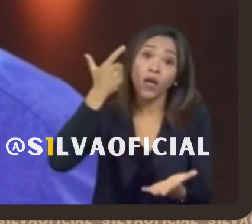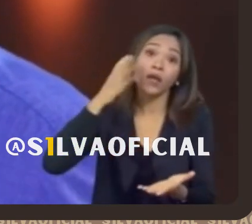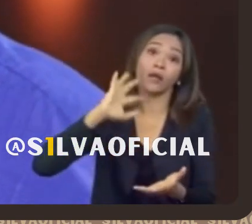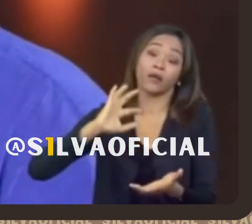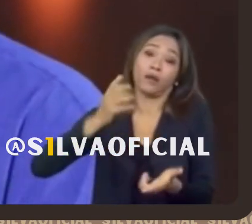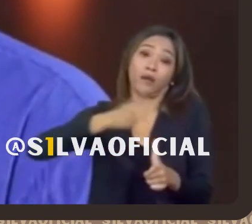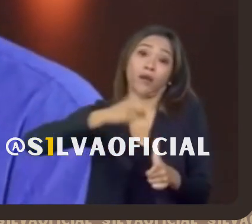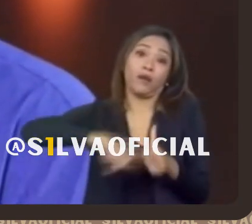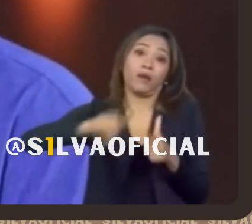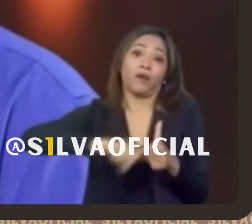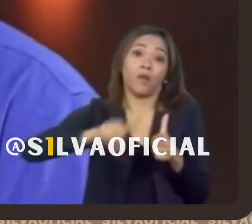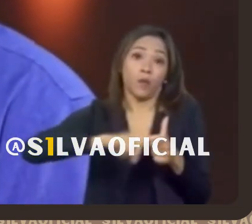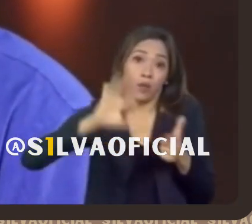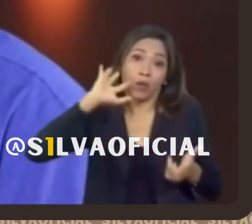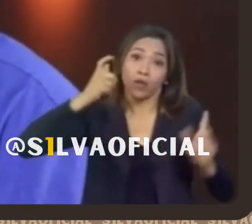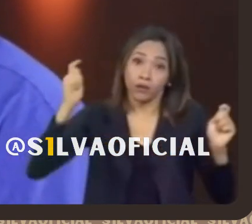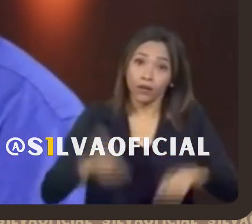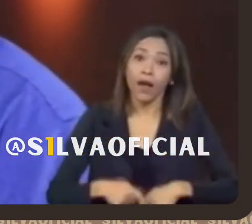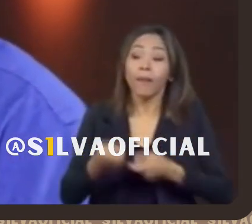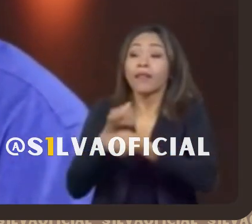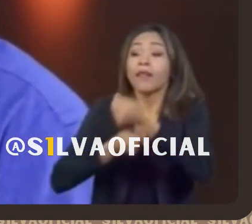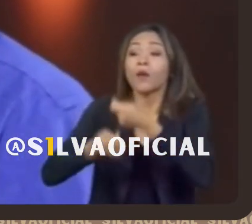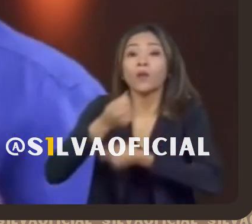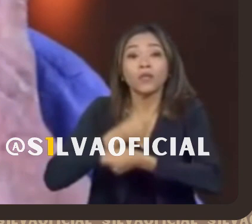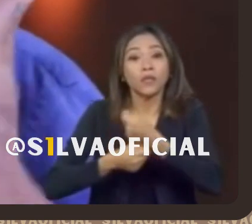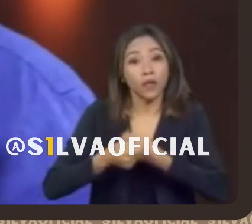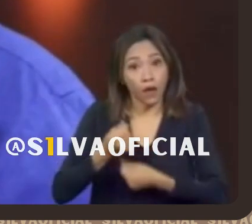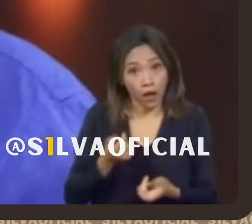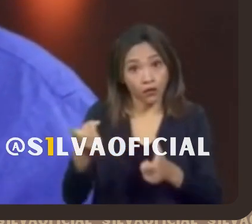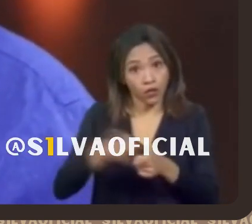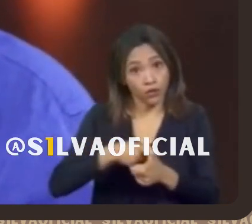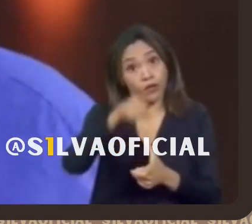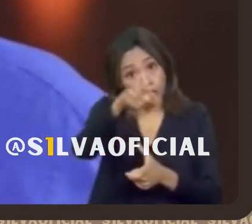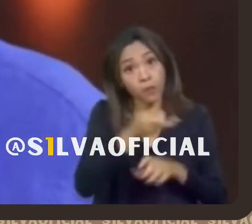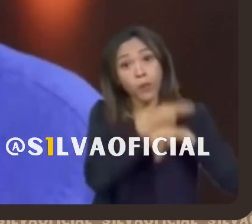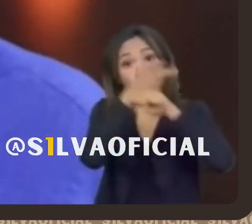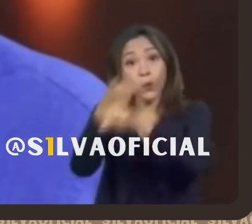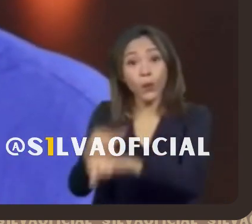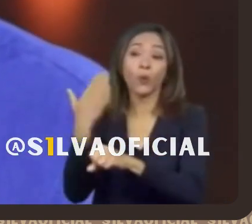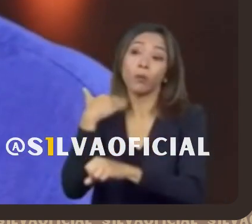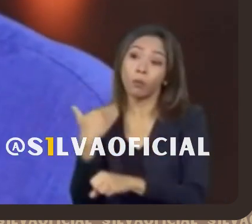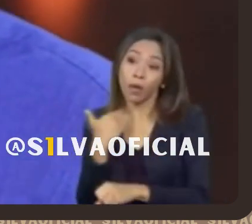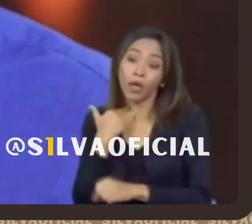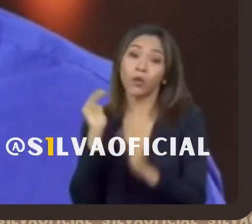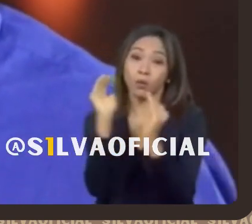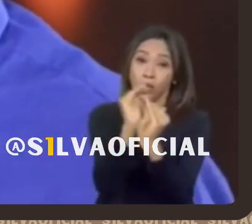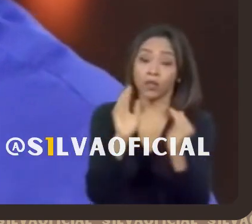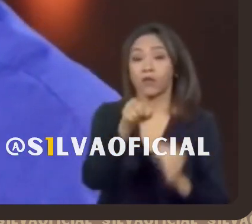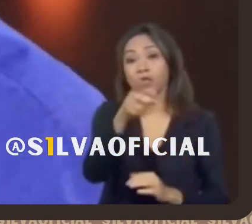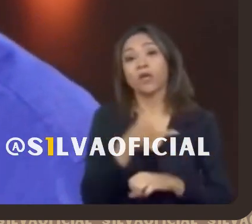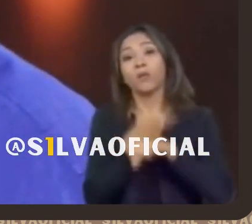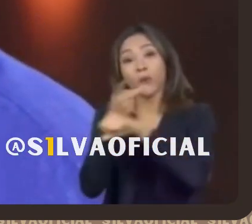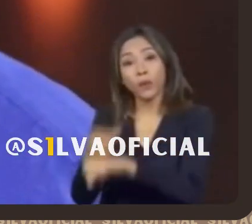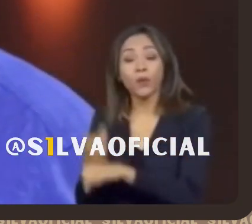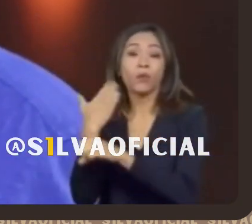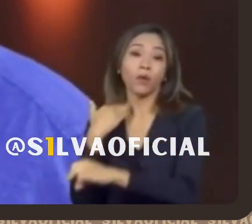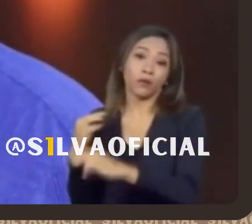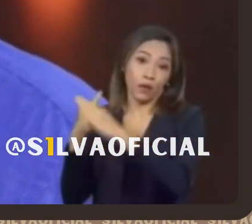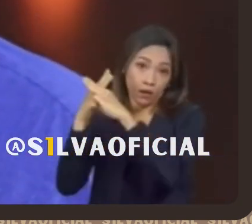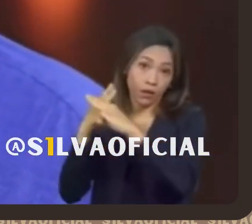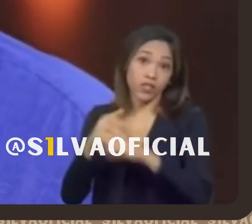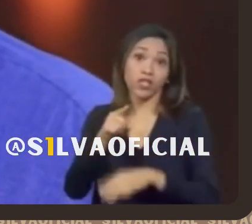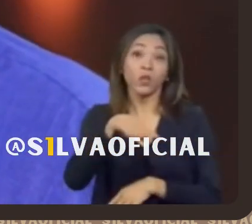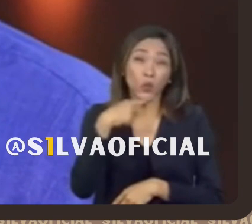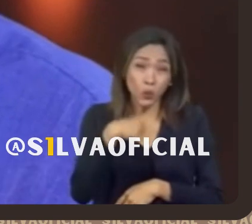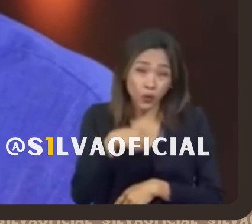a gente só quer que você procura a Caixa Econômica Federal que você procura o Banco do Brasil se tiver dúvida procura o Ministério da